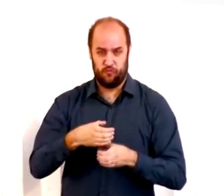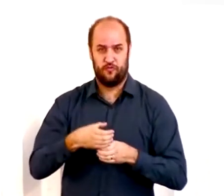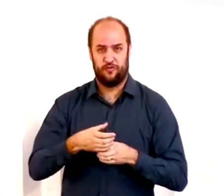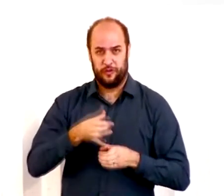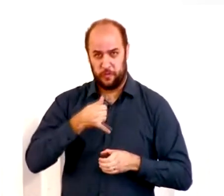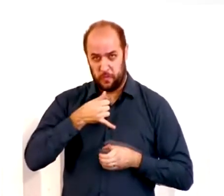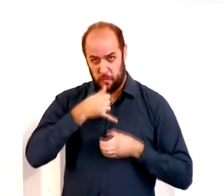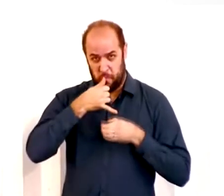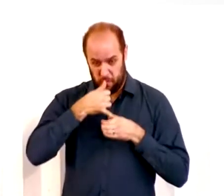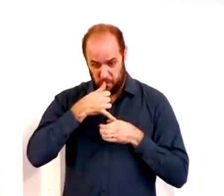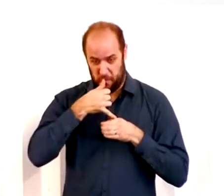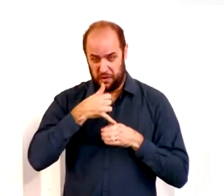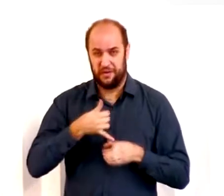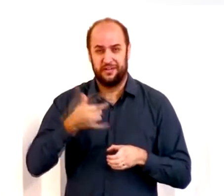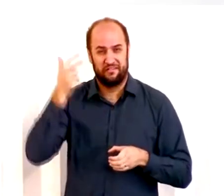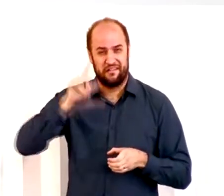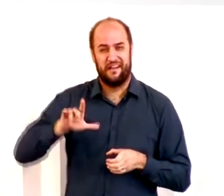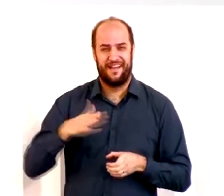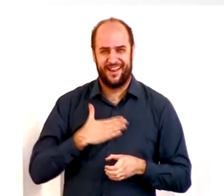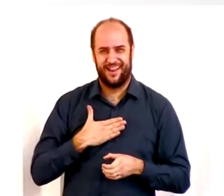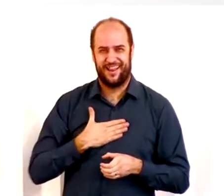presente com